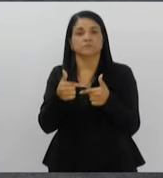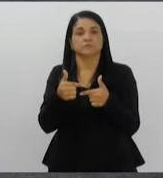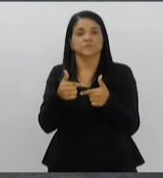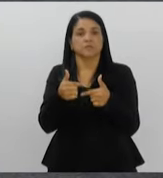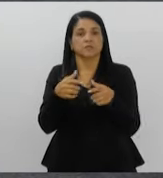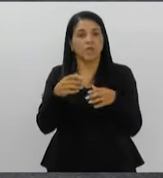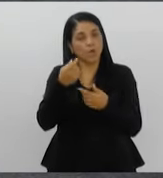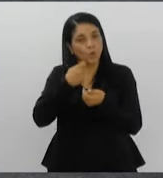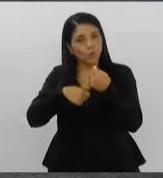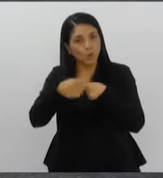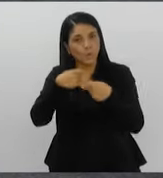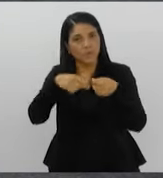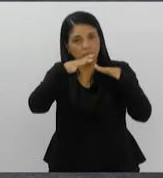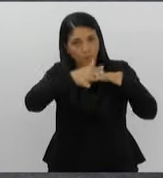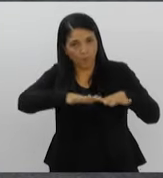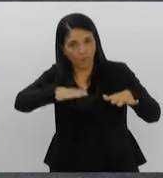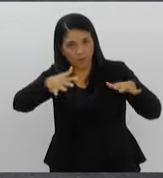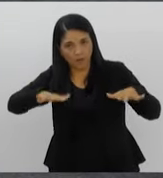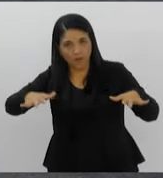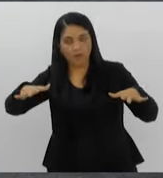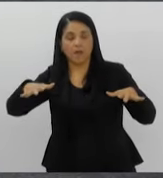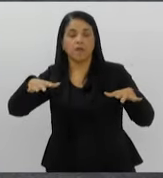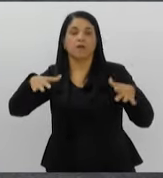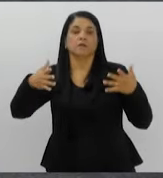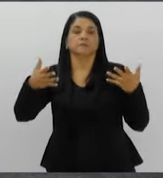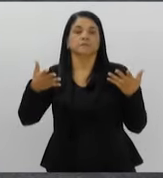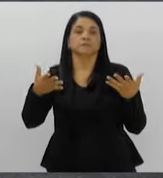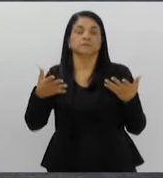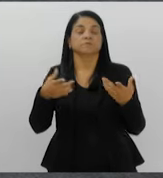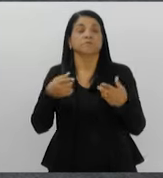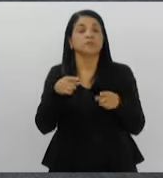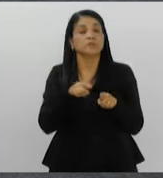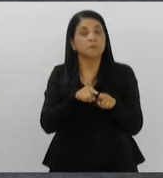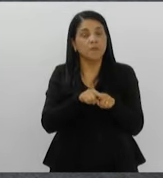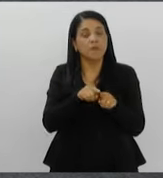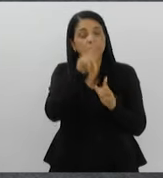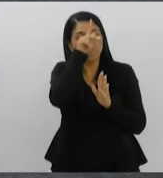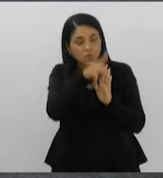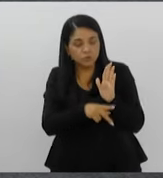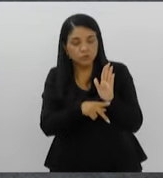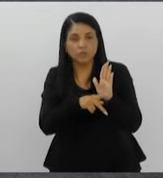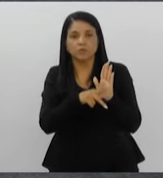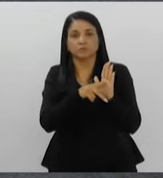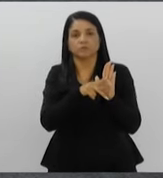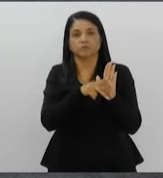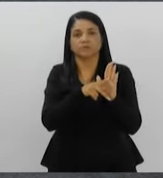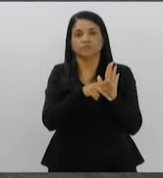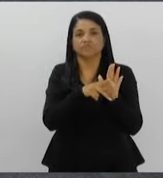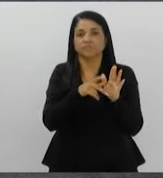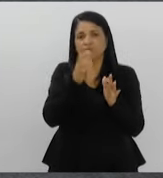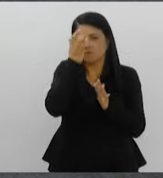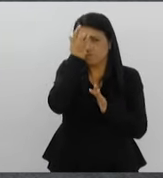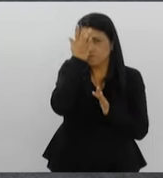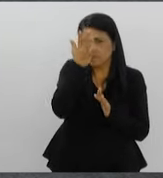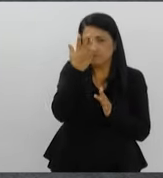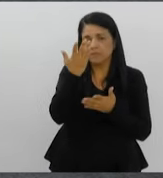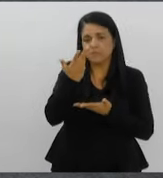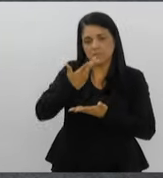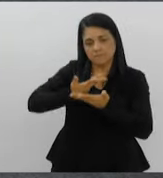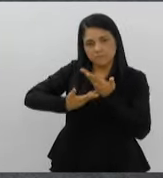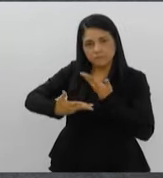da economia do mar, direta e indiretamente, e projetos que facilitavam a